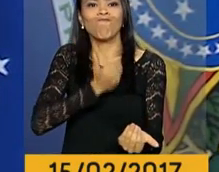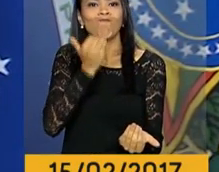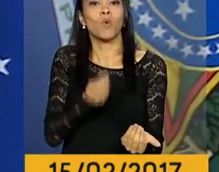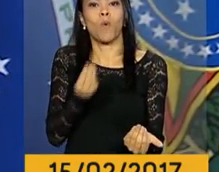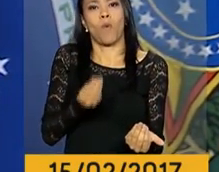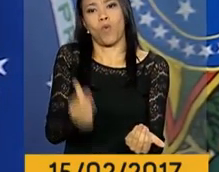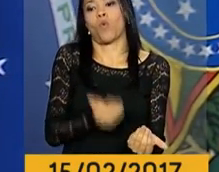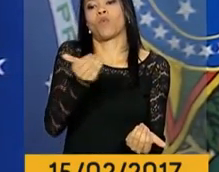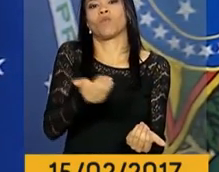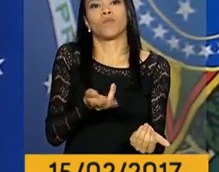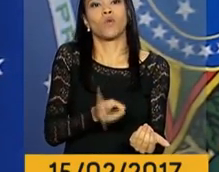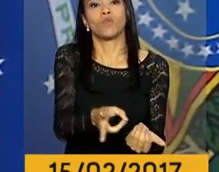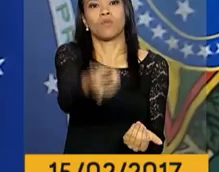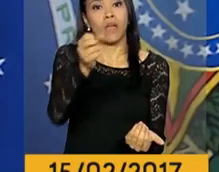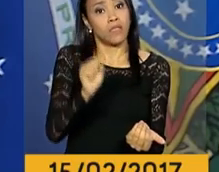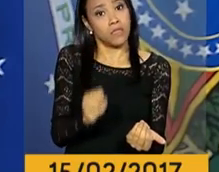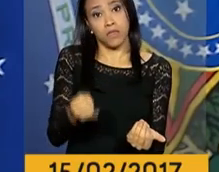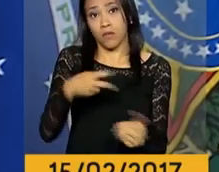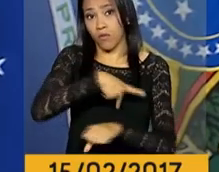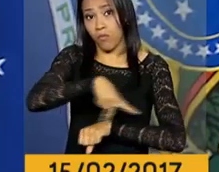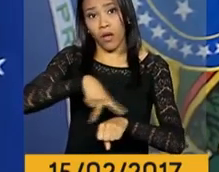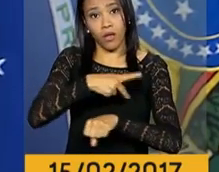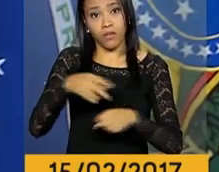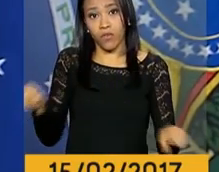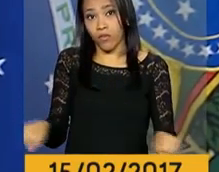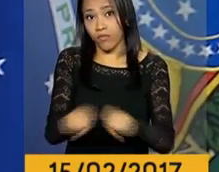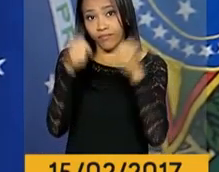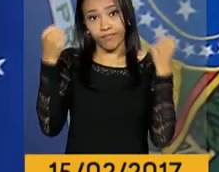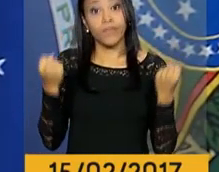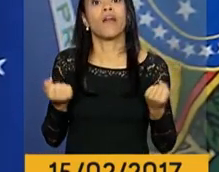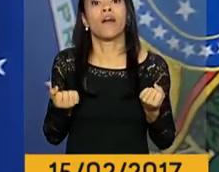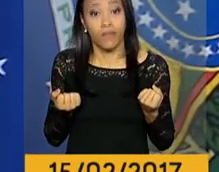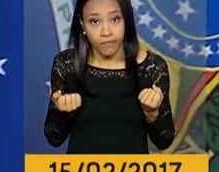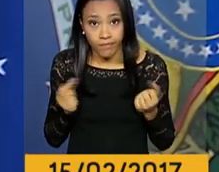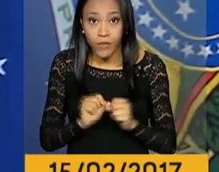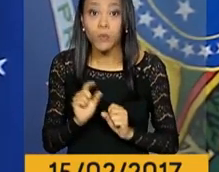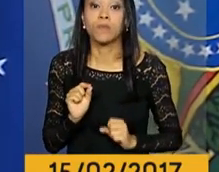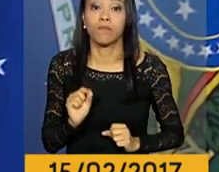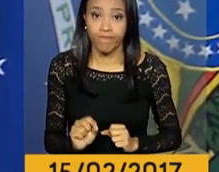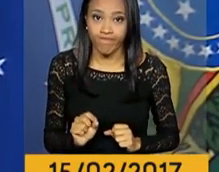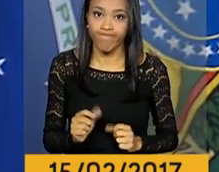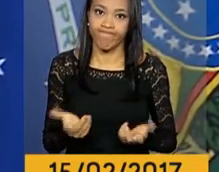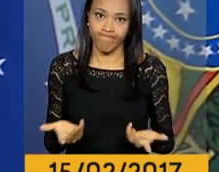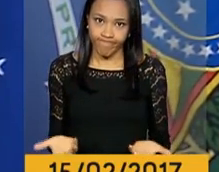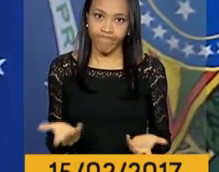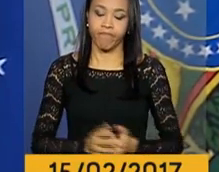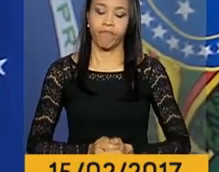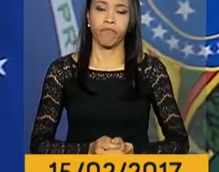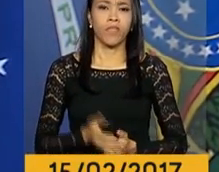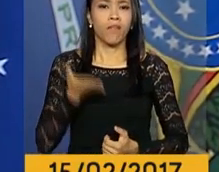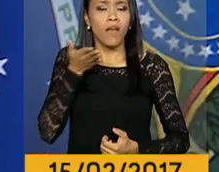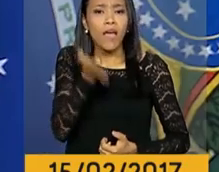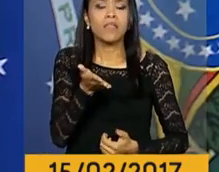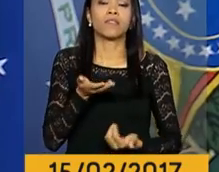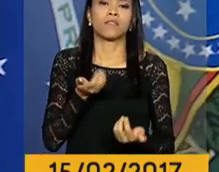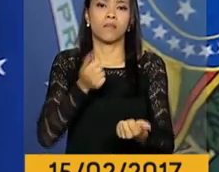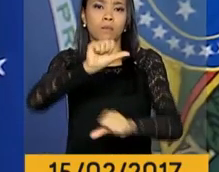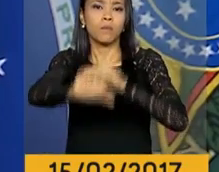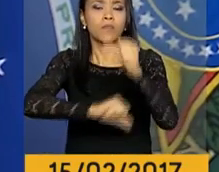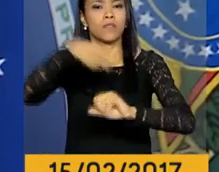fazem se o país for a bancarrota, for falência, não é? Então, esta reformulação